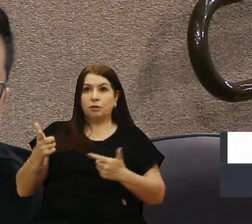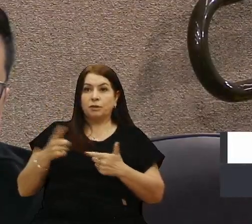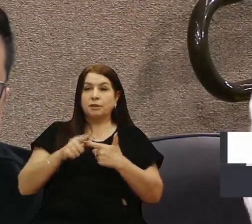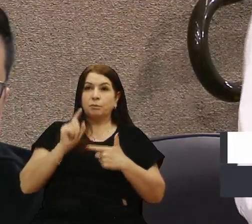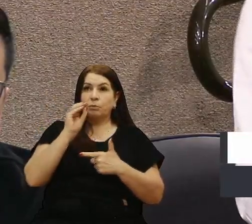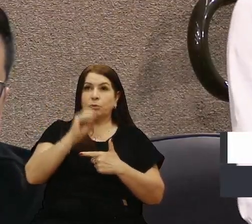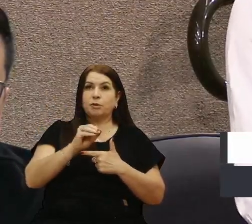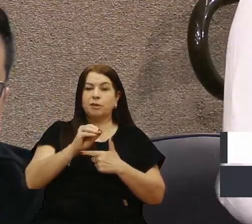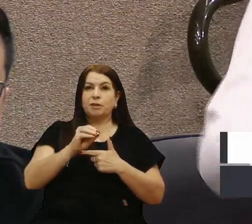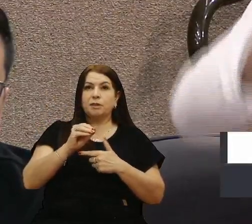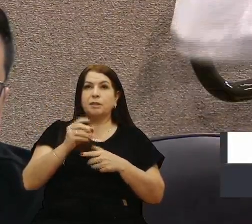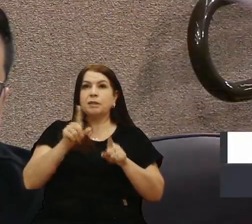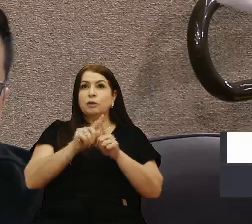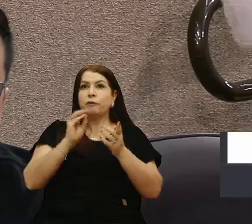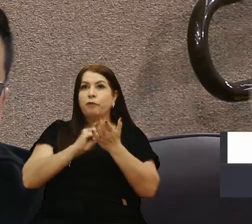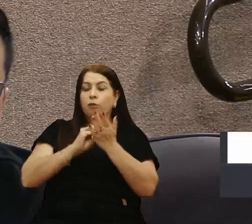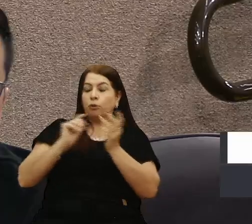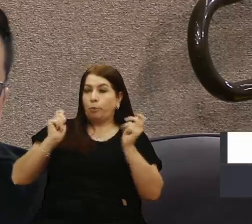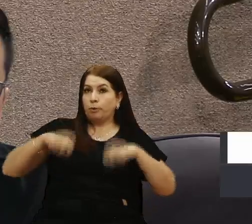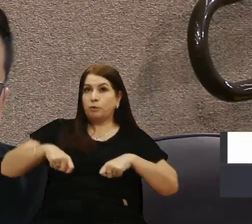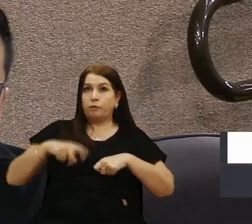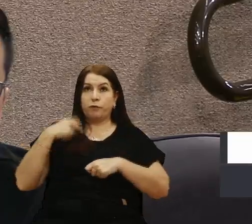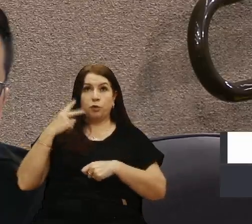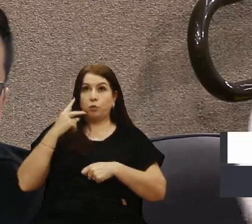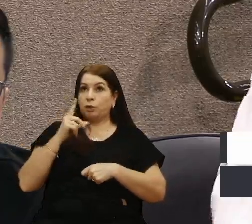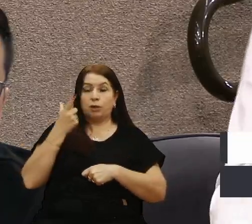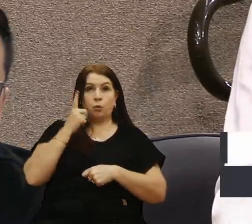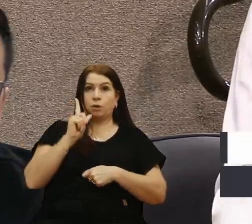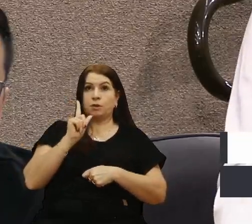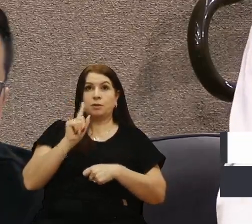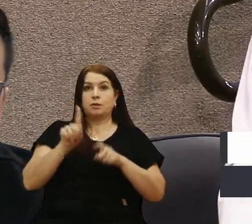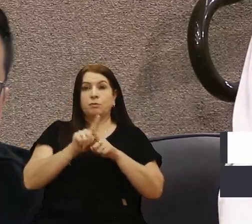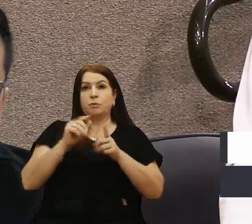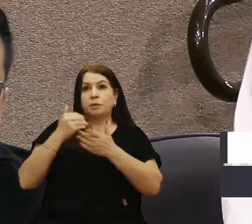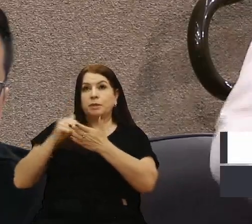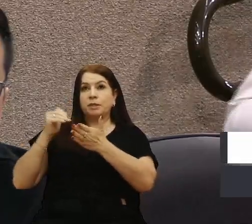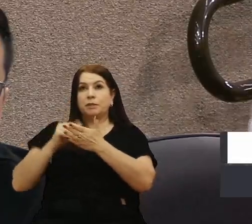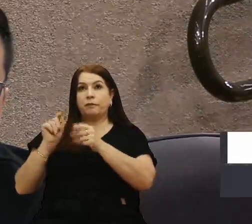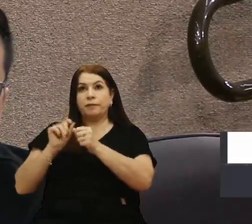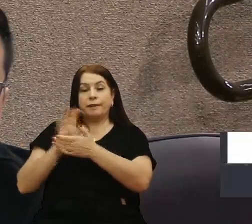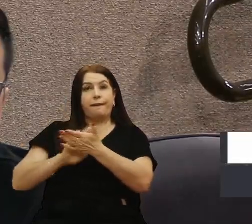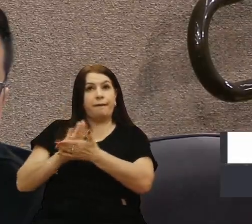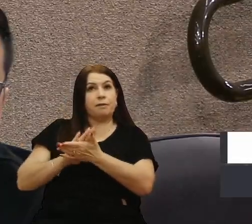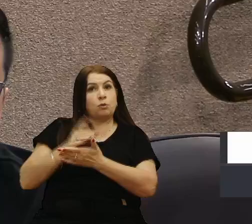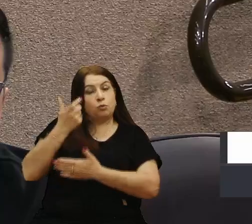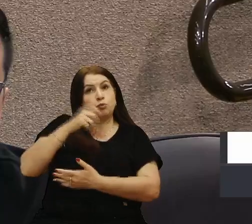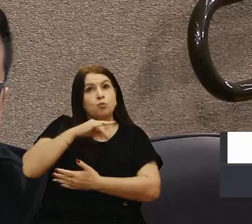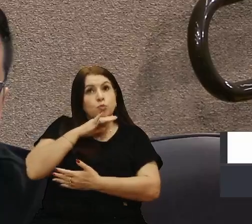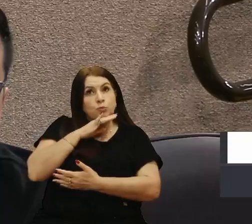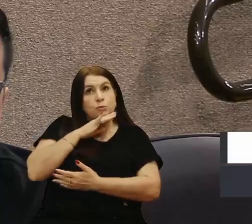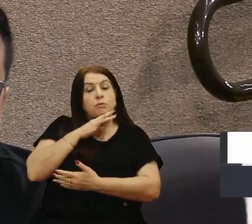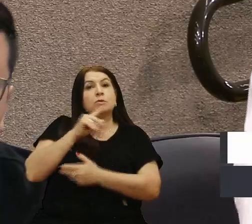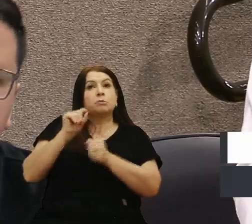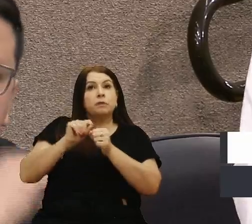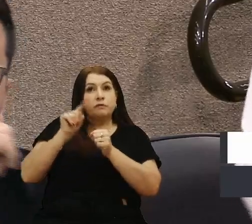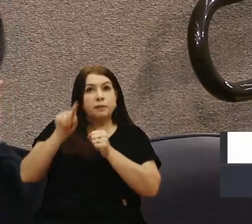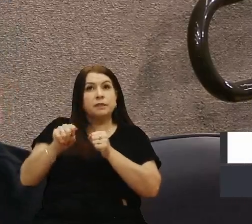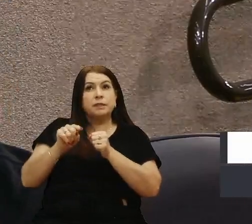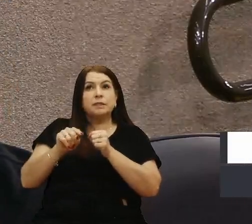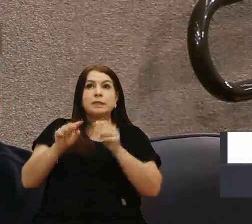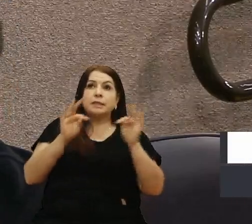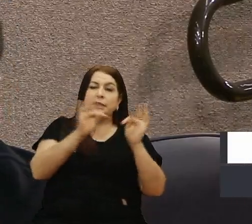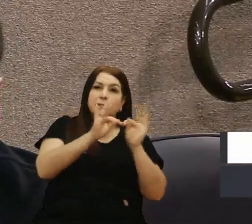botar adjunto incompetente ou vereador que não se elegeu como secretário e não fazer nada, eu acho ruim. Mas se é para botar gente